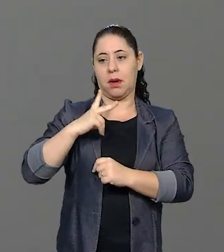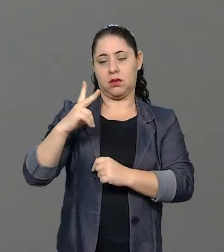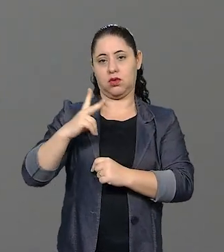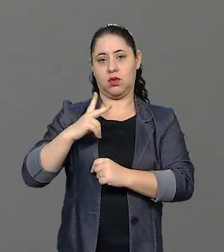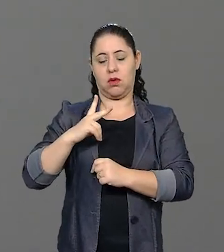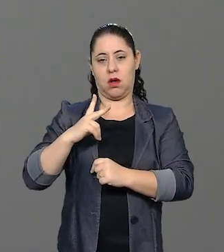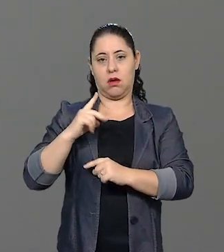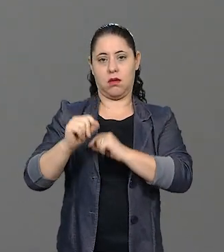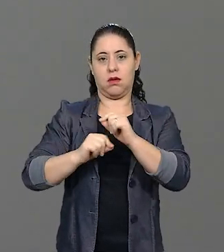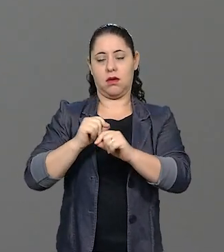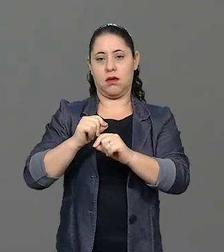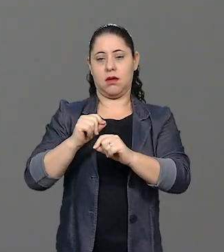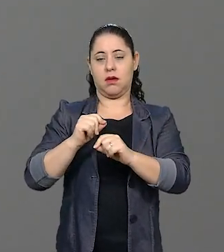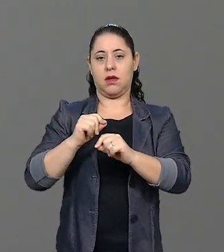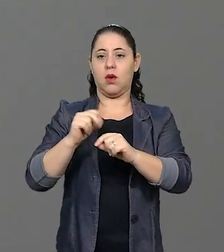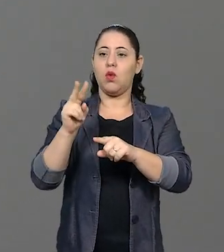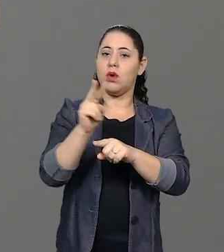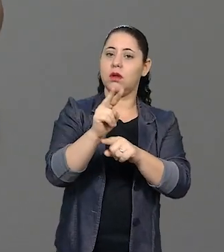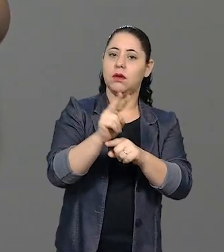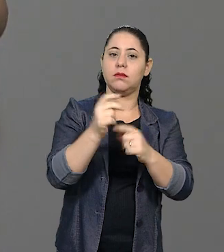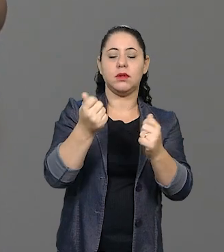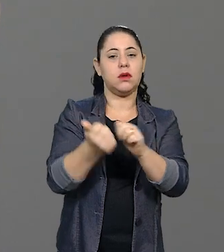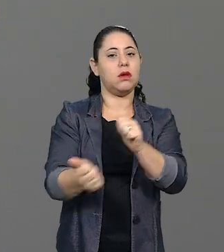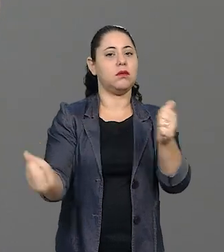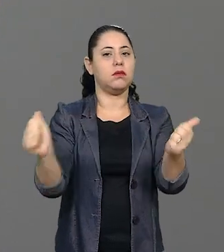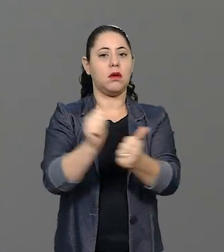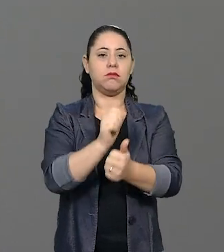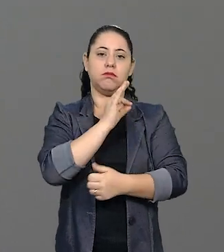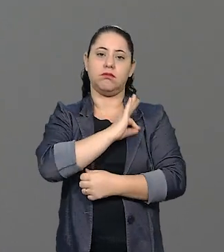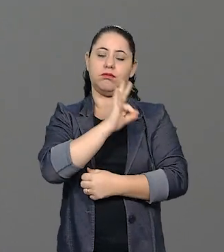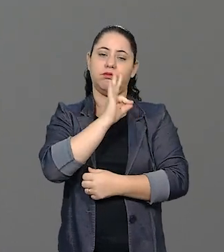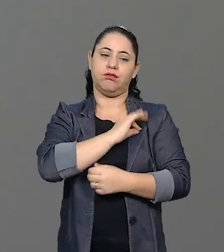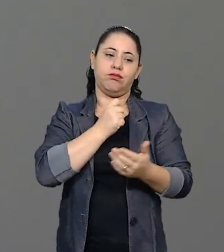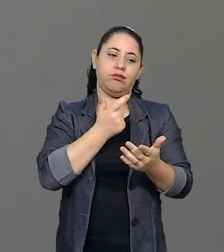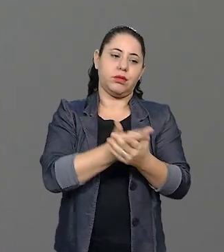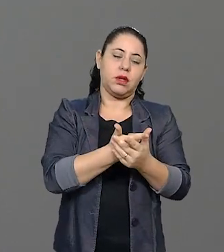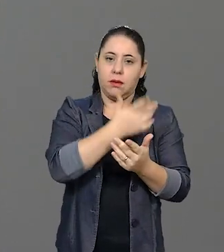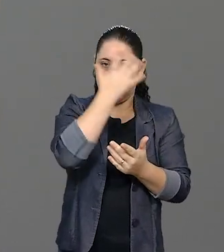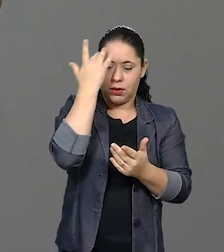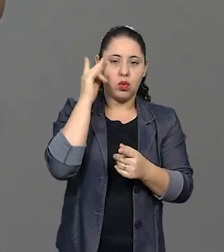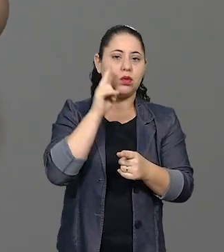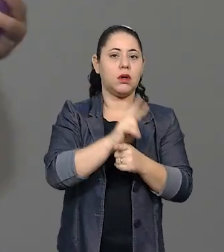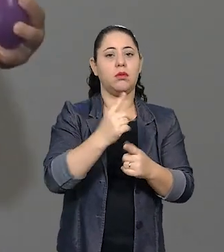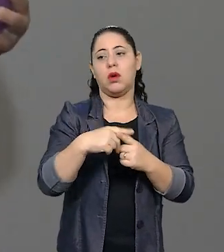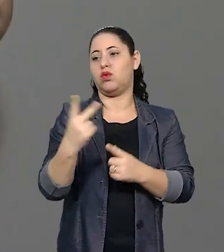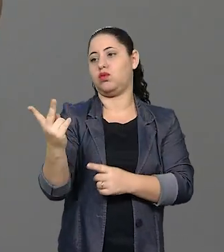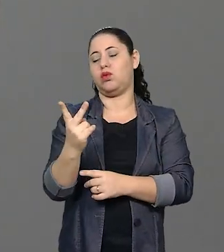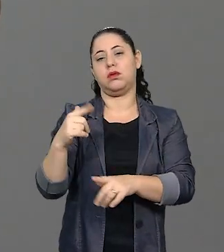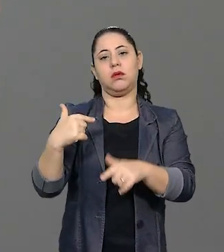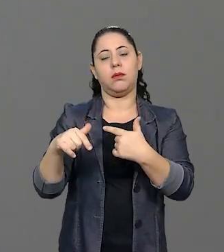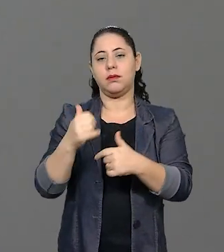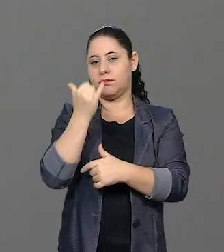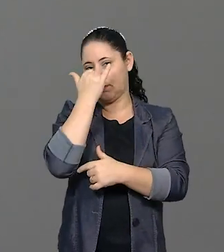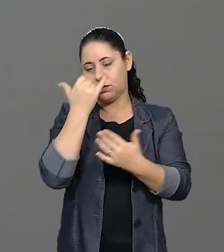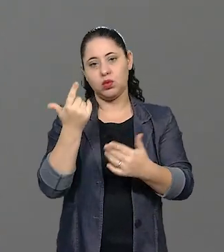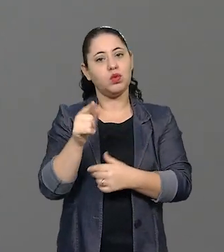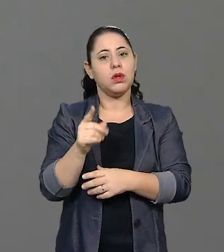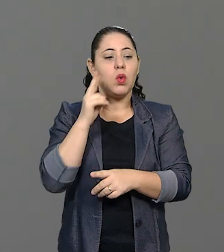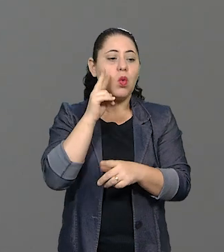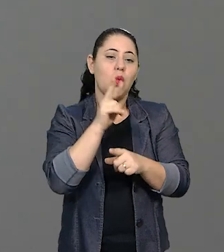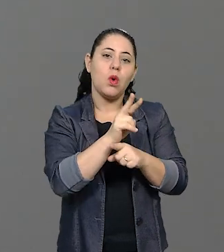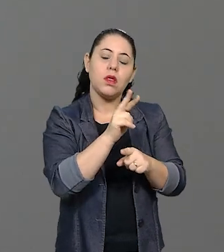A gente não teria outra alternativa a não ser contar com alguma prestação de serviço particular nesse sentido.